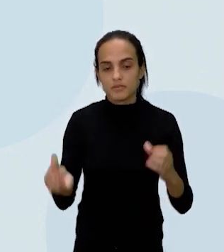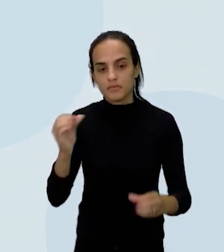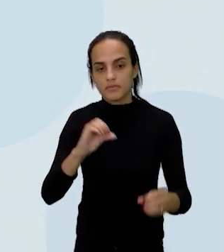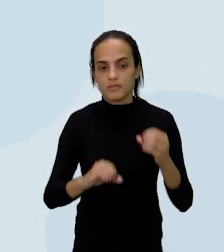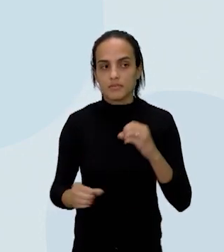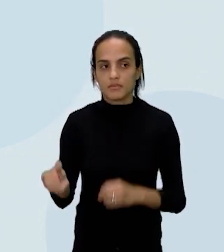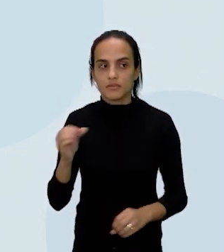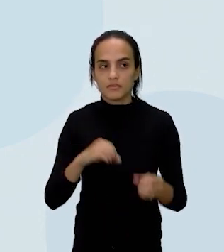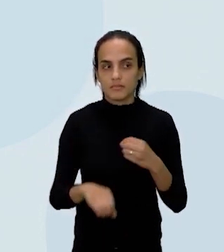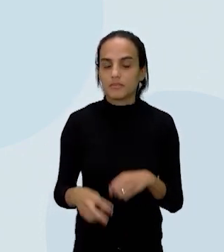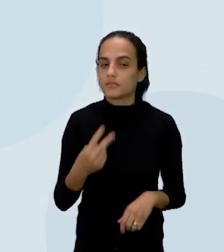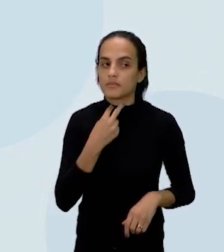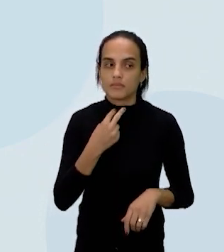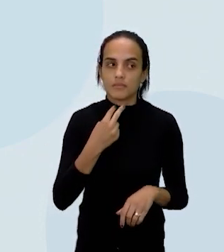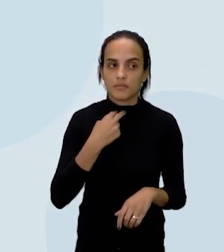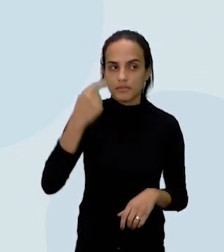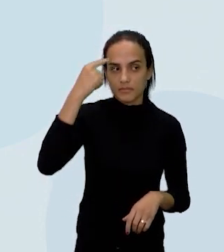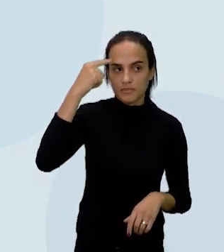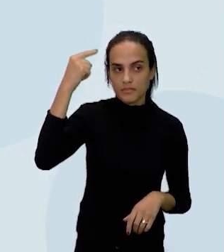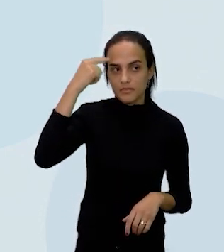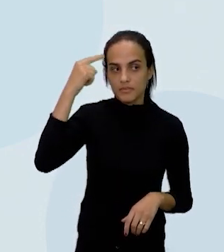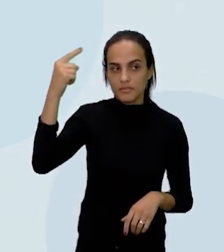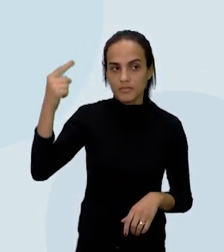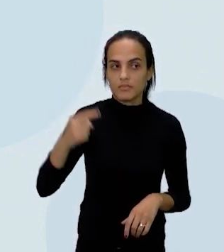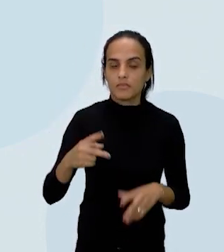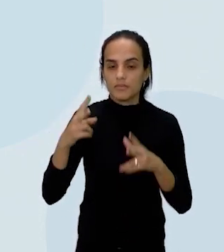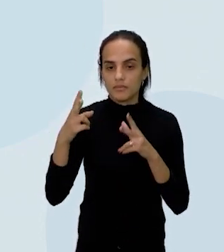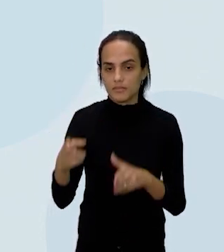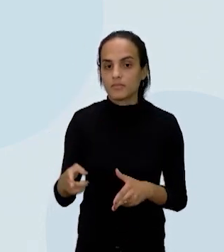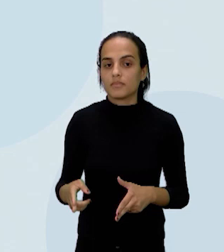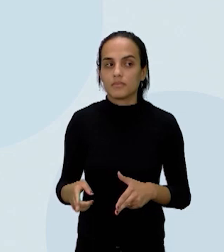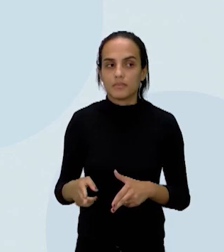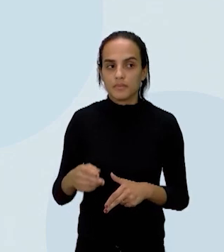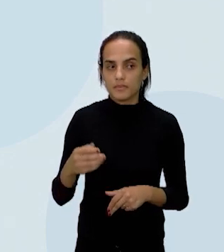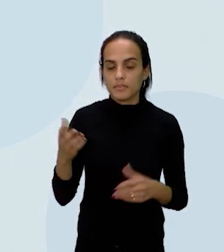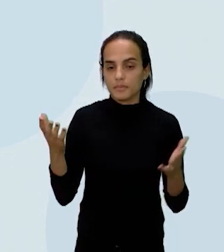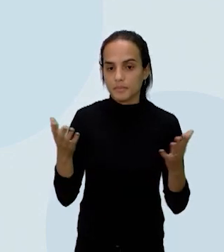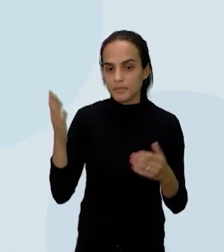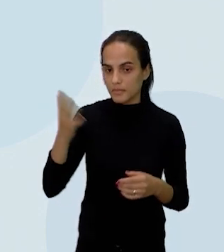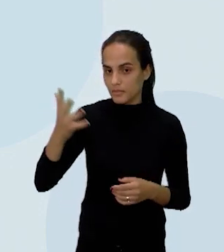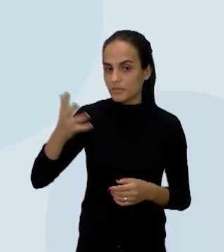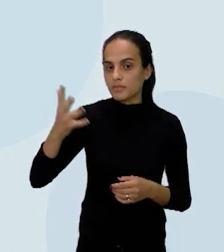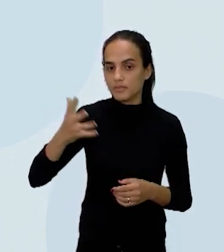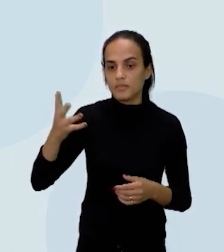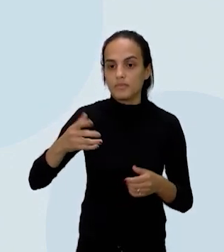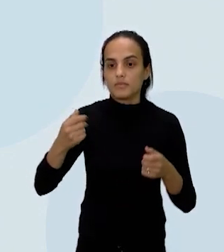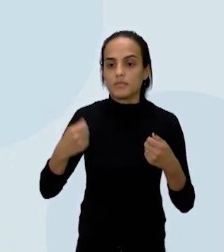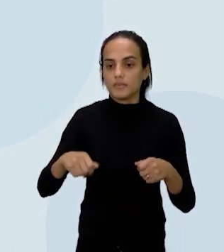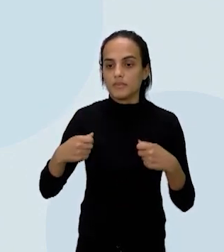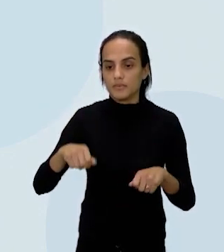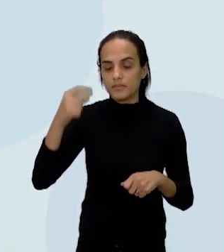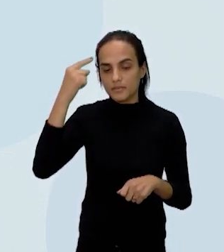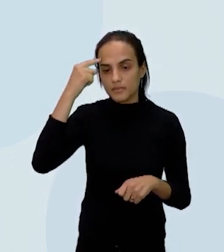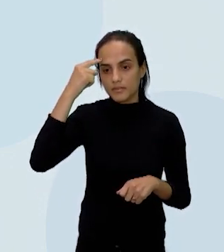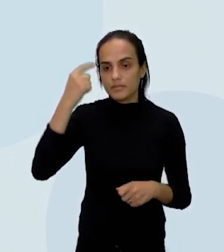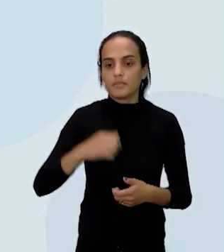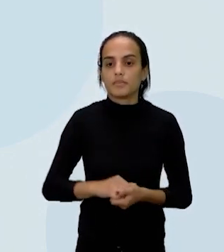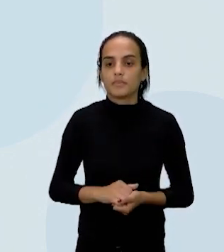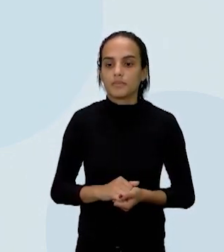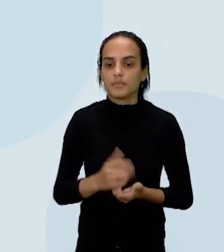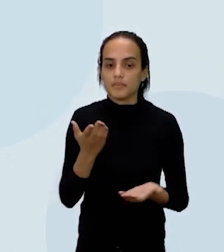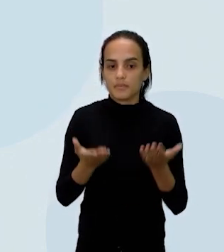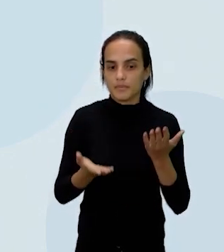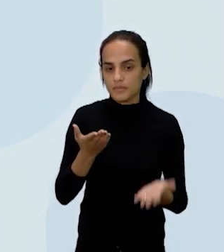pensar em reagente igual. Eu tenho que pensar em velocidade de reação igual. Então, equilíbrio